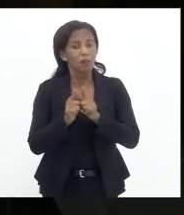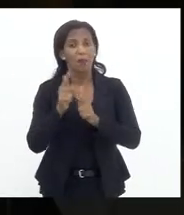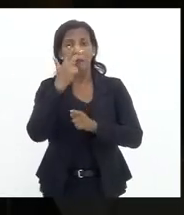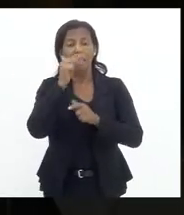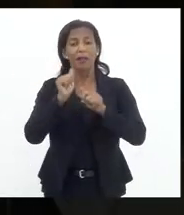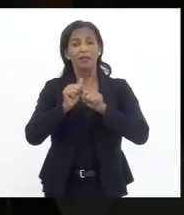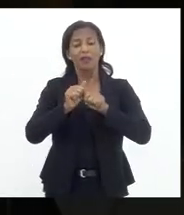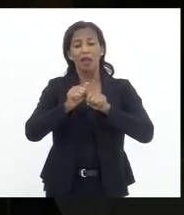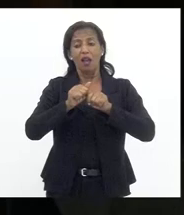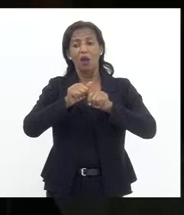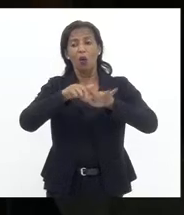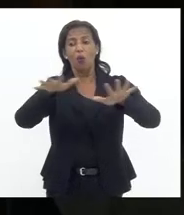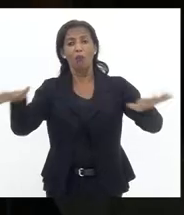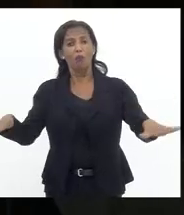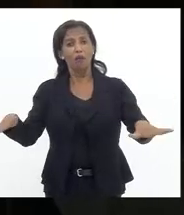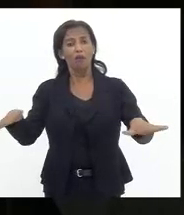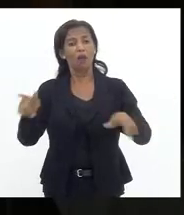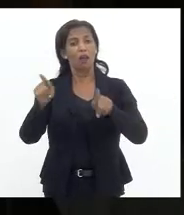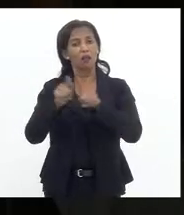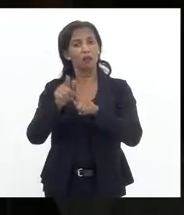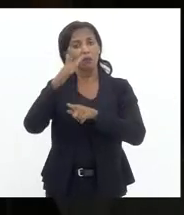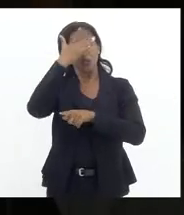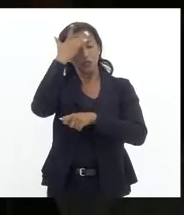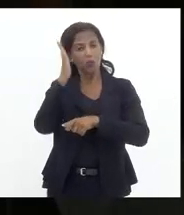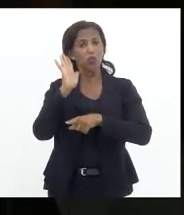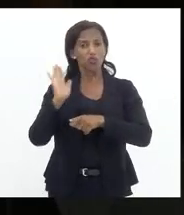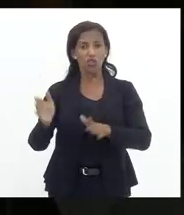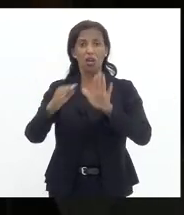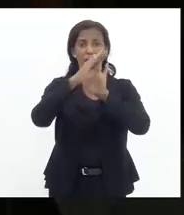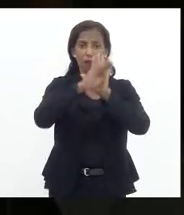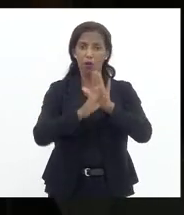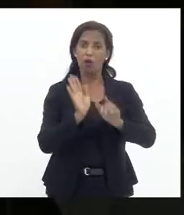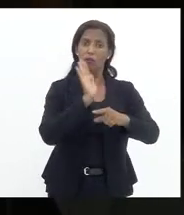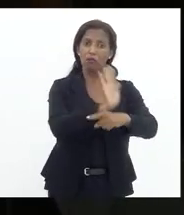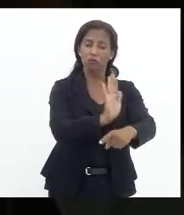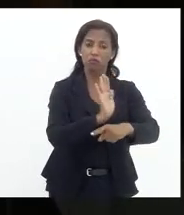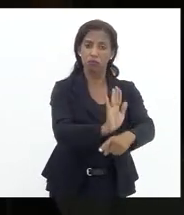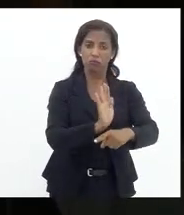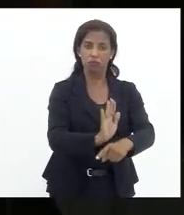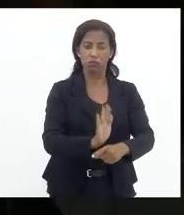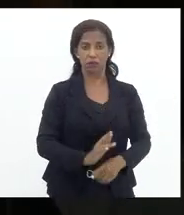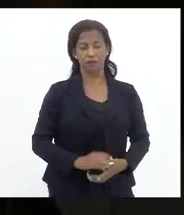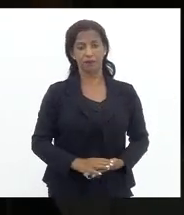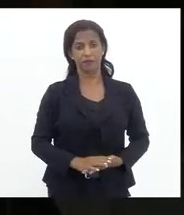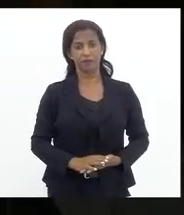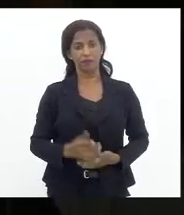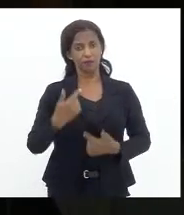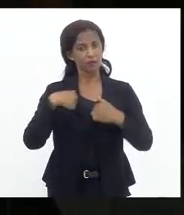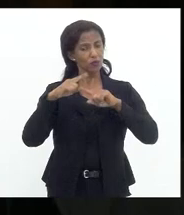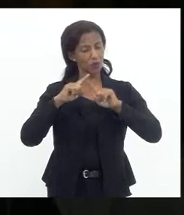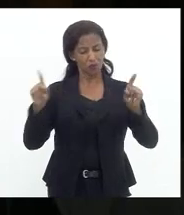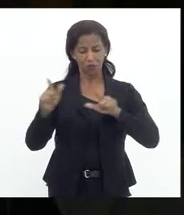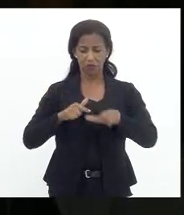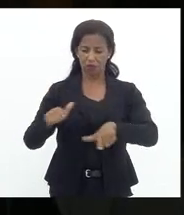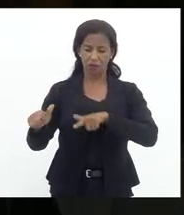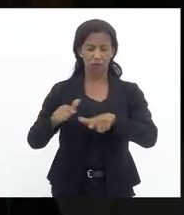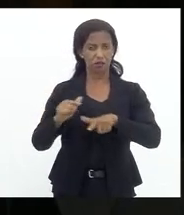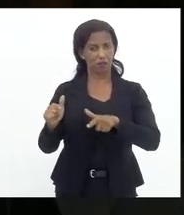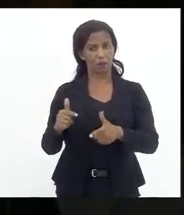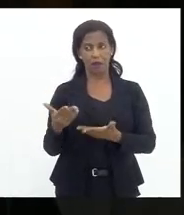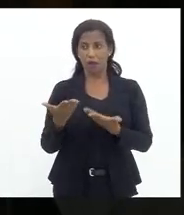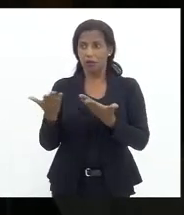ampliar o leque daqueles indivíduos que estarão atendidos por esse programa. Não vou me dar ao trabalho, senhor presidente,